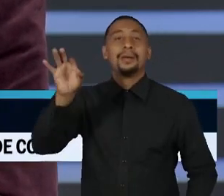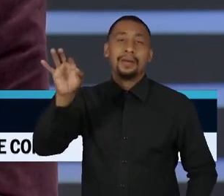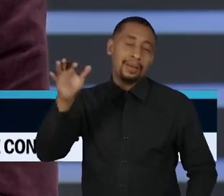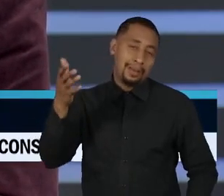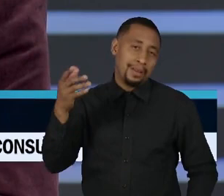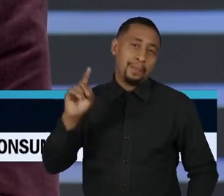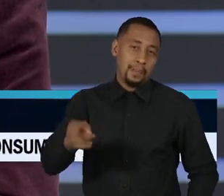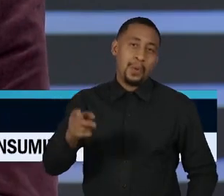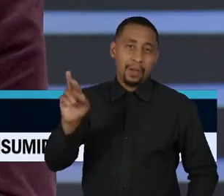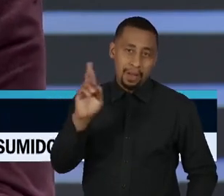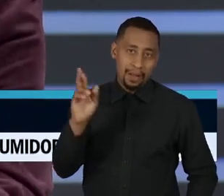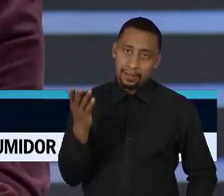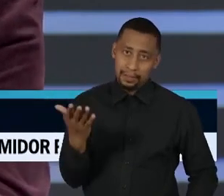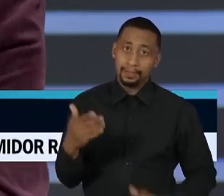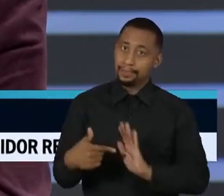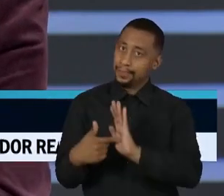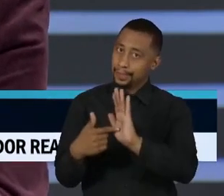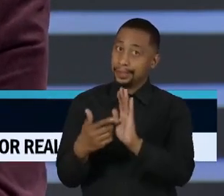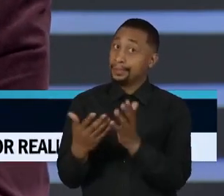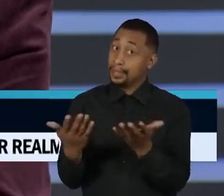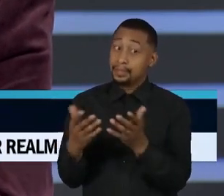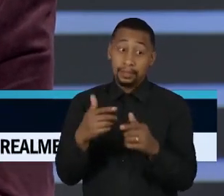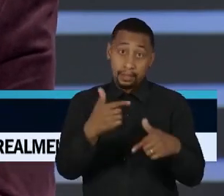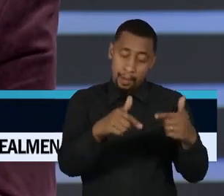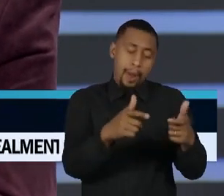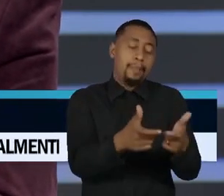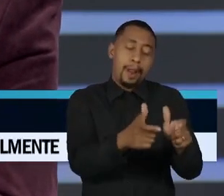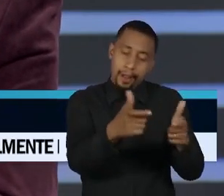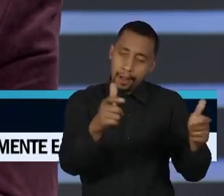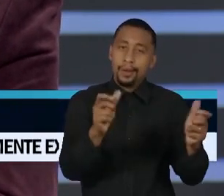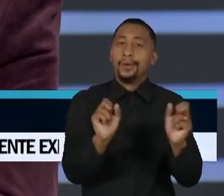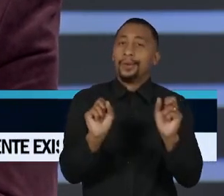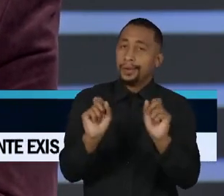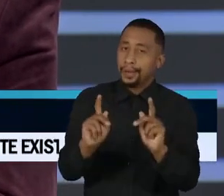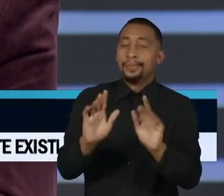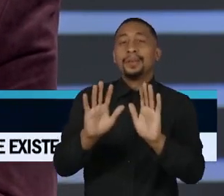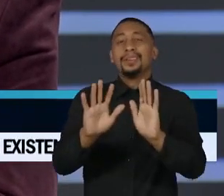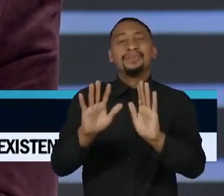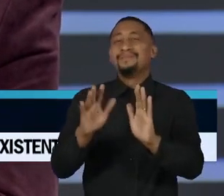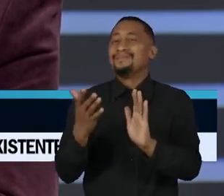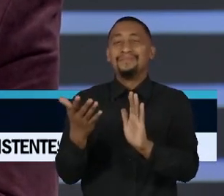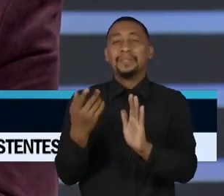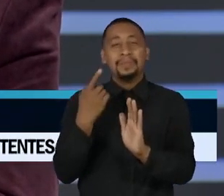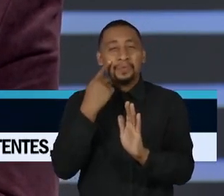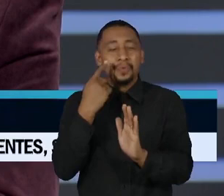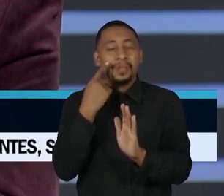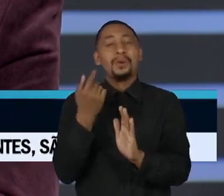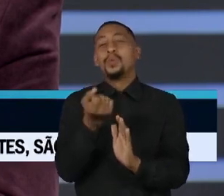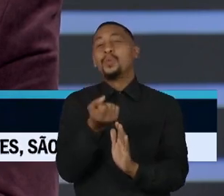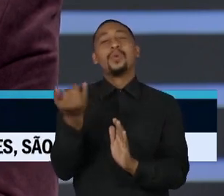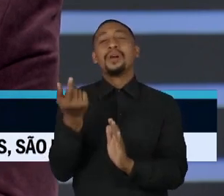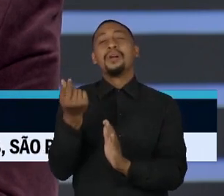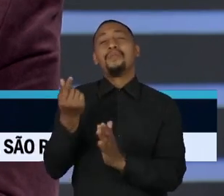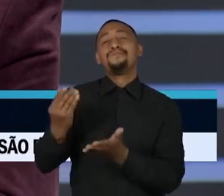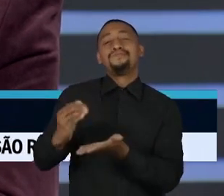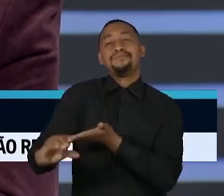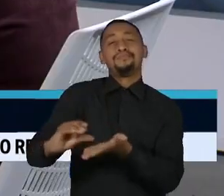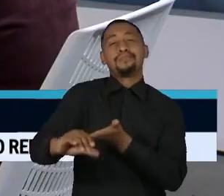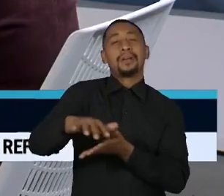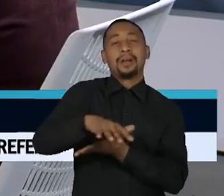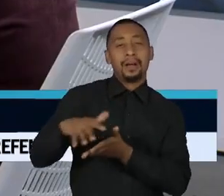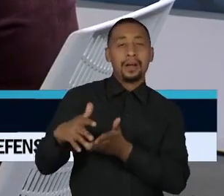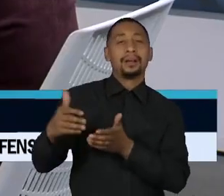isso, claro, você tem emprego para garantir tudo, mas é só verificar quanto foi investido em transporte